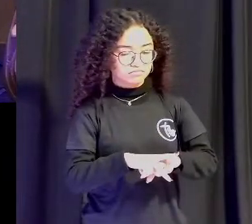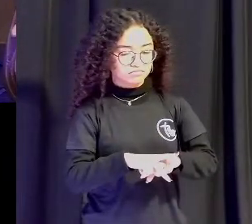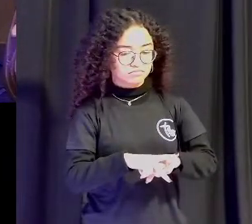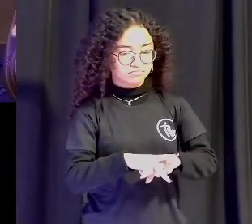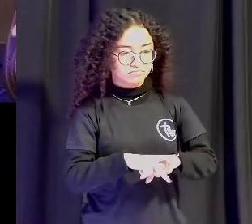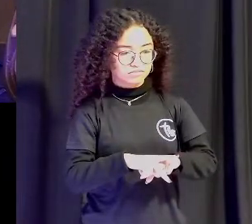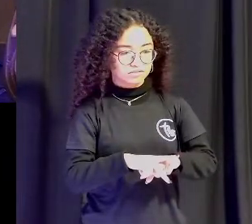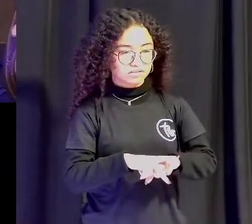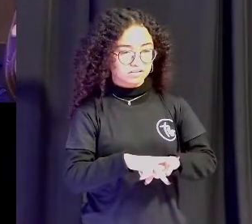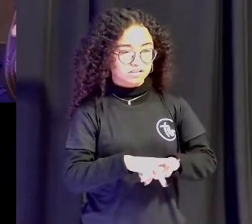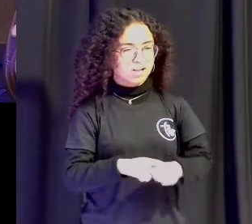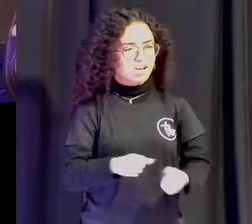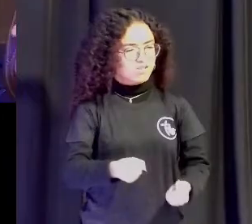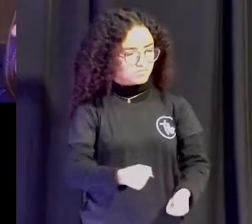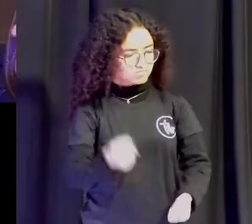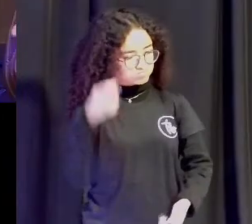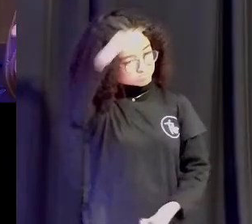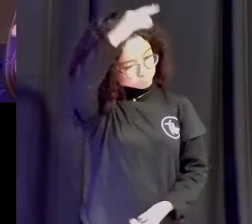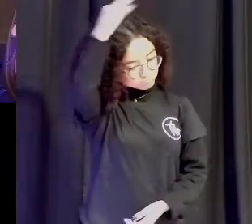cheio do Espírito,